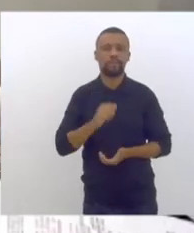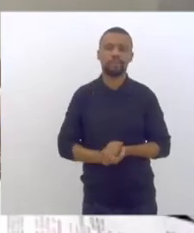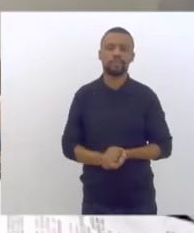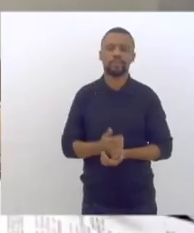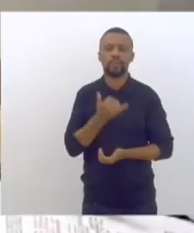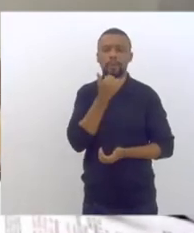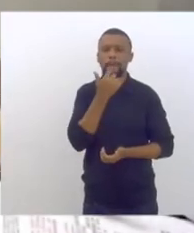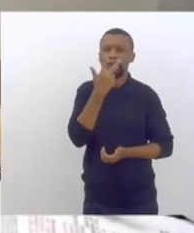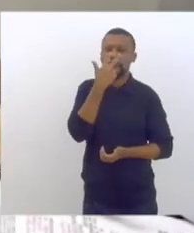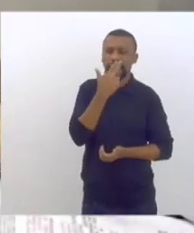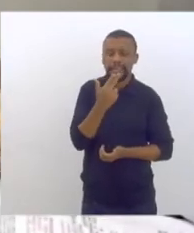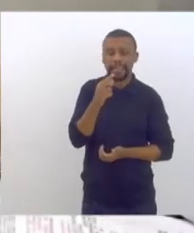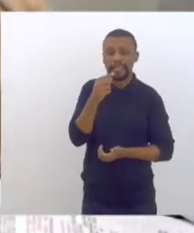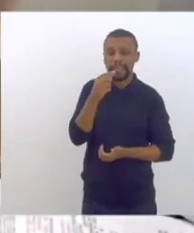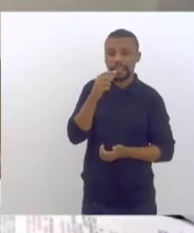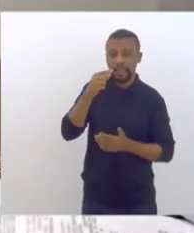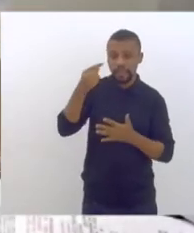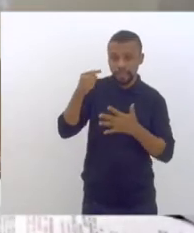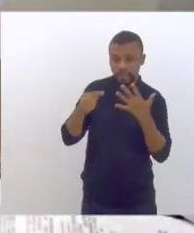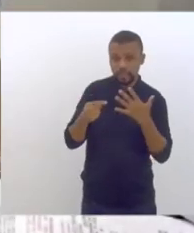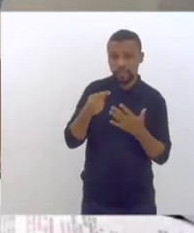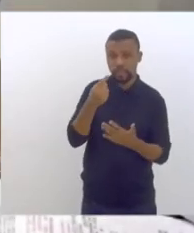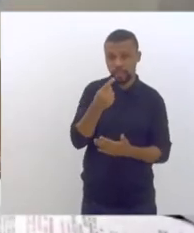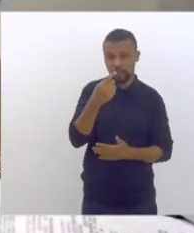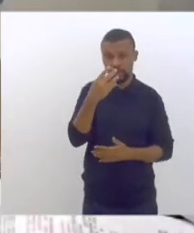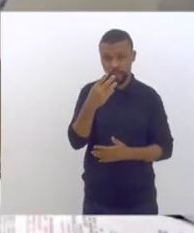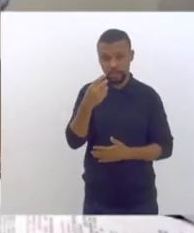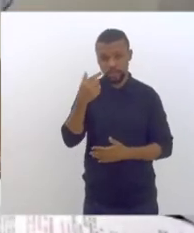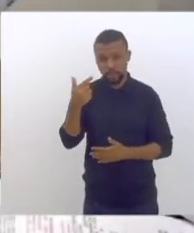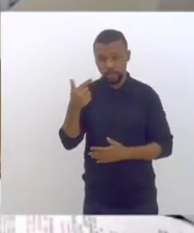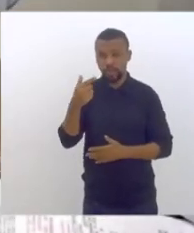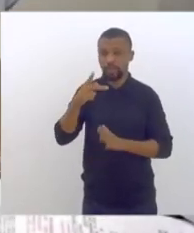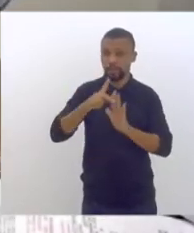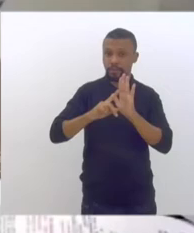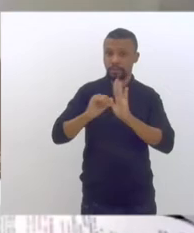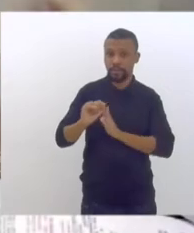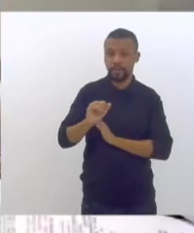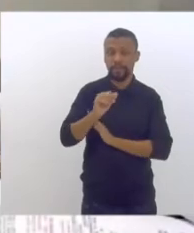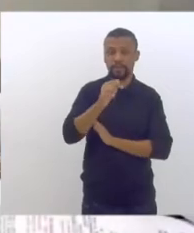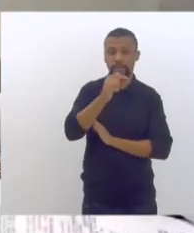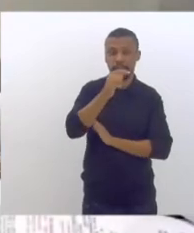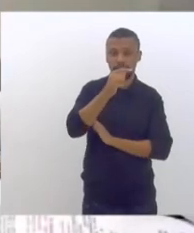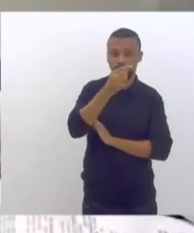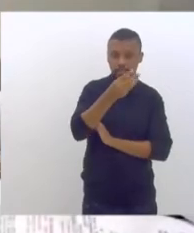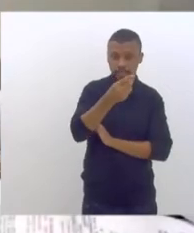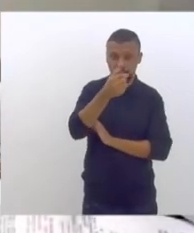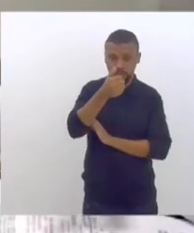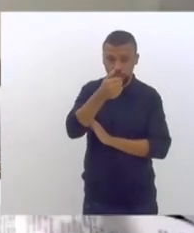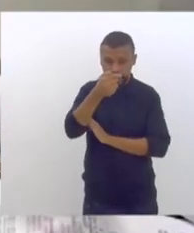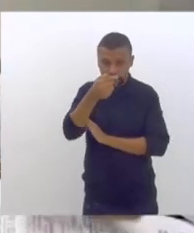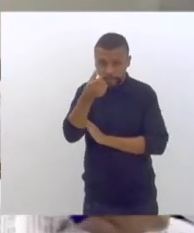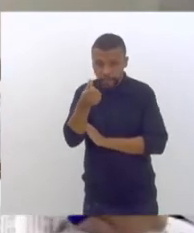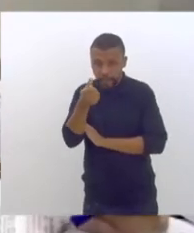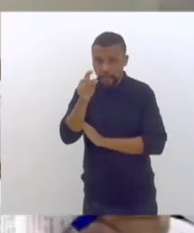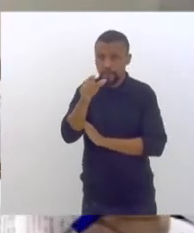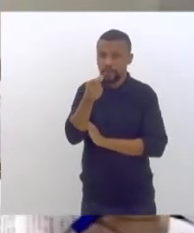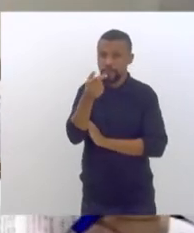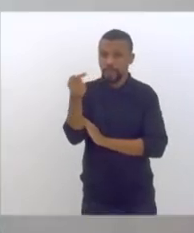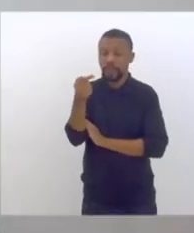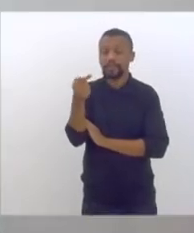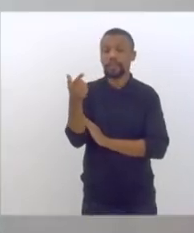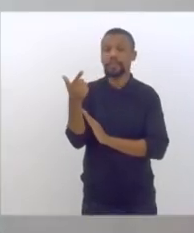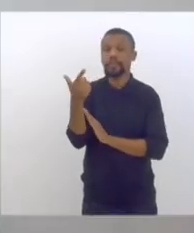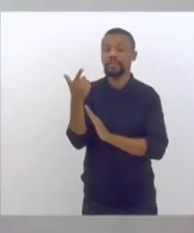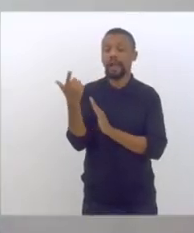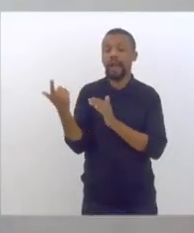impressão que se tem 42 opl3 176 de 2017 está prejudicado pela